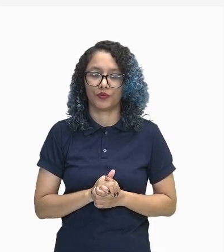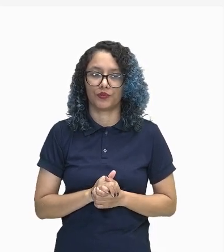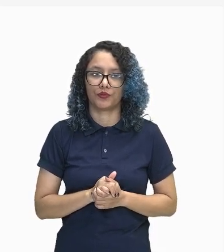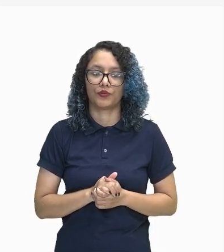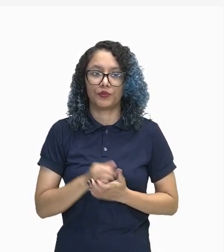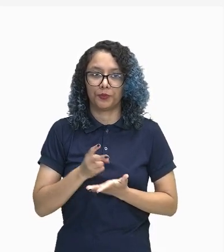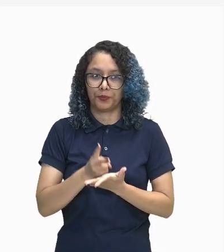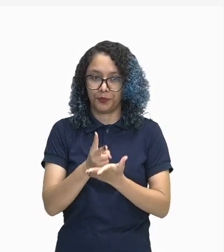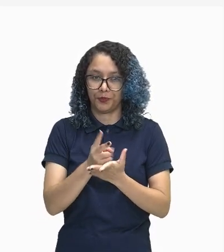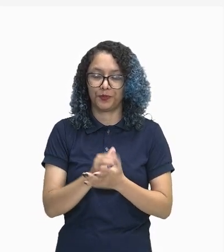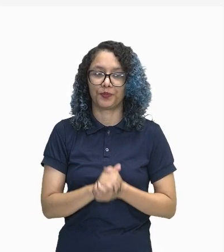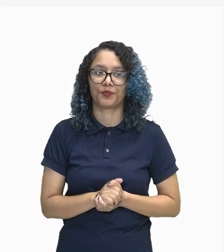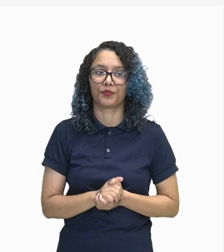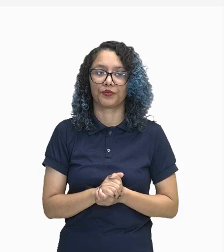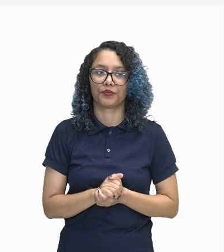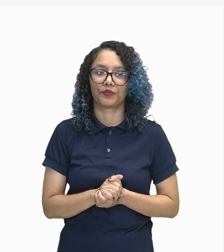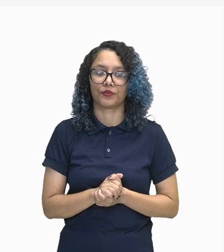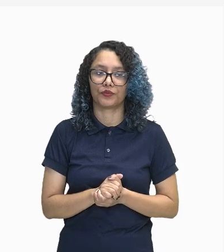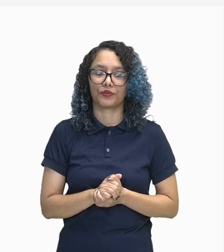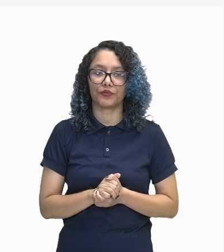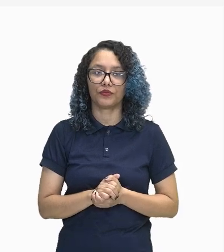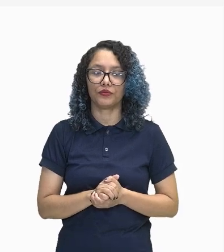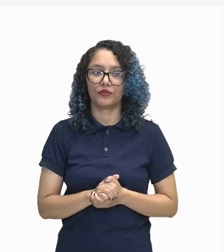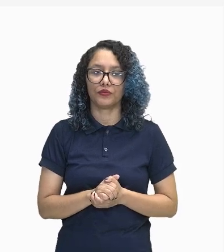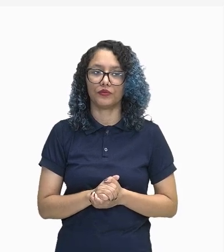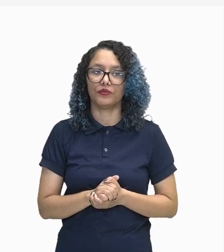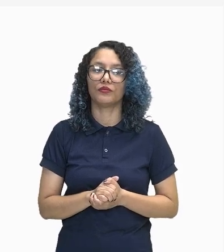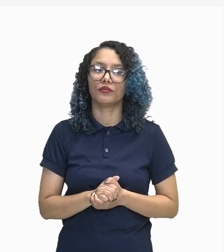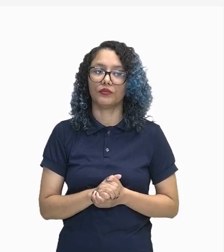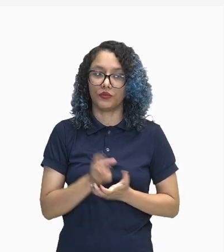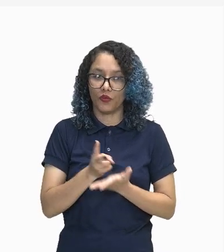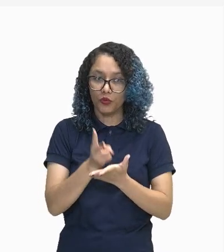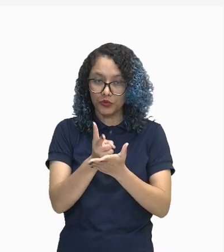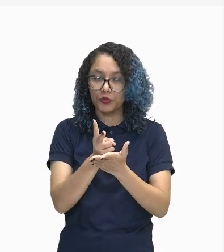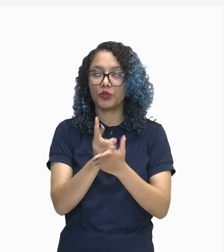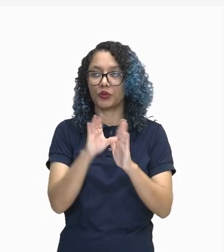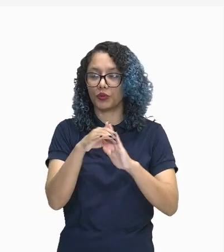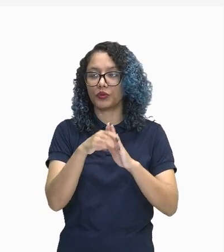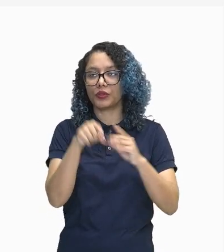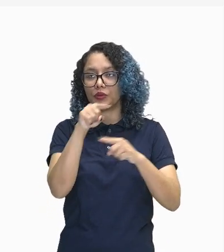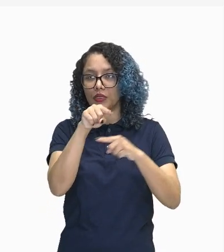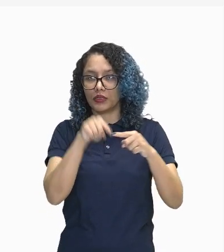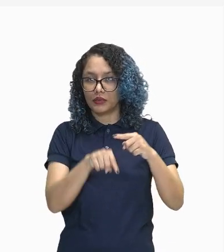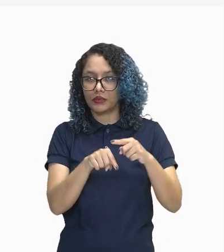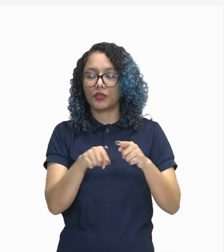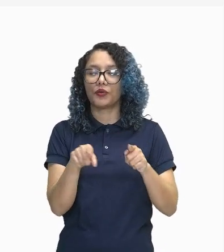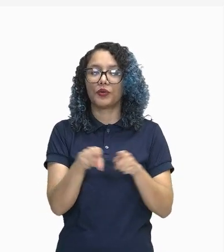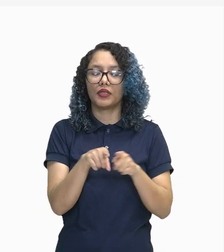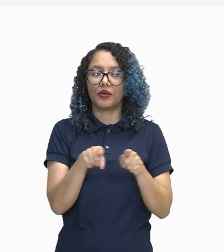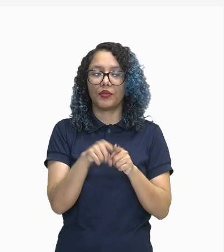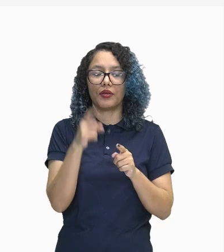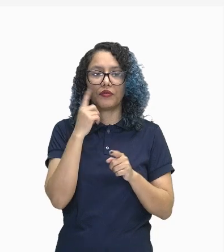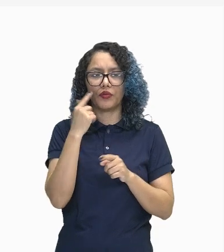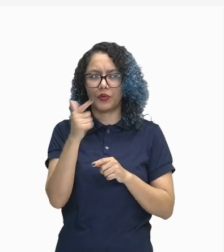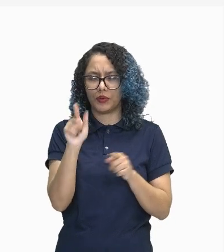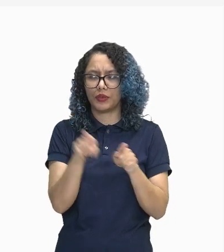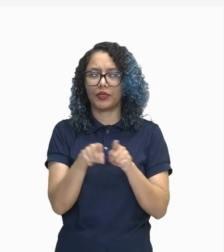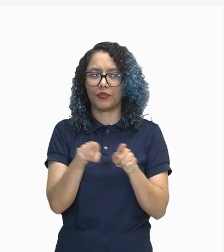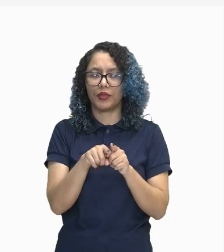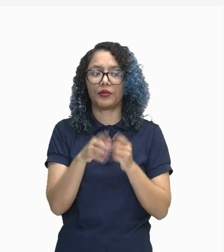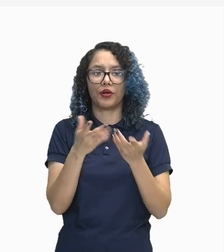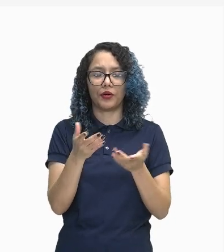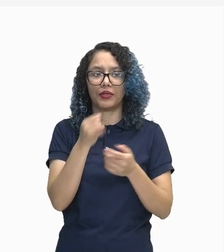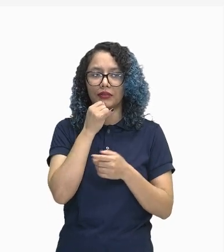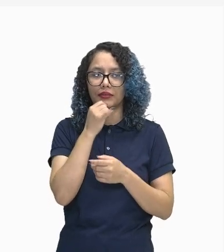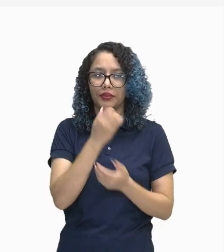continuarmos o nosso raciocínio usando a ideia de razão entre duas grandezas e vamos ver uma outra situação, problema. Contexto, uma